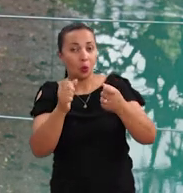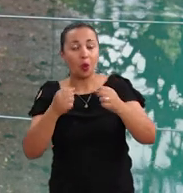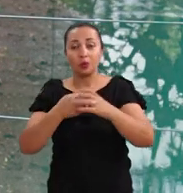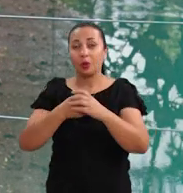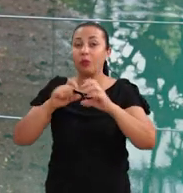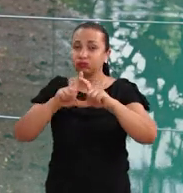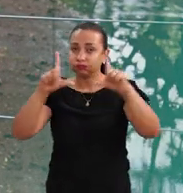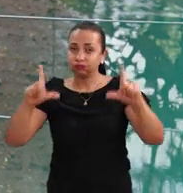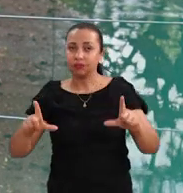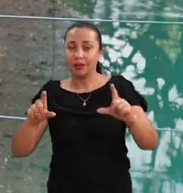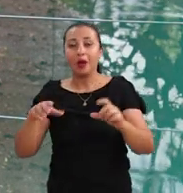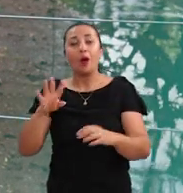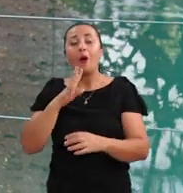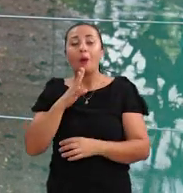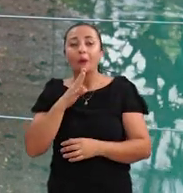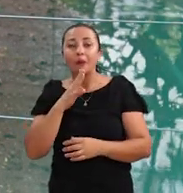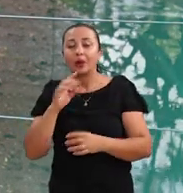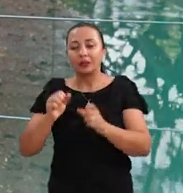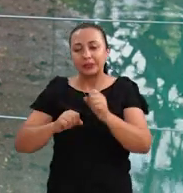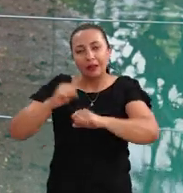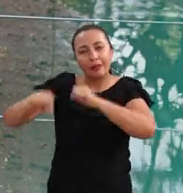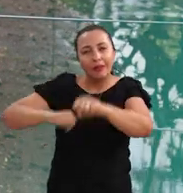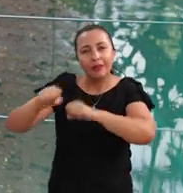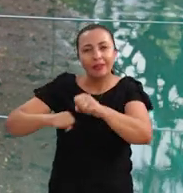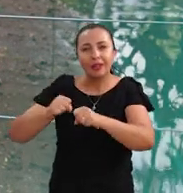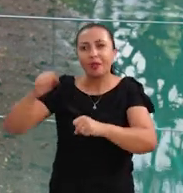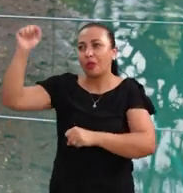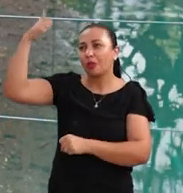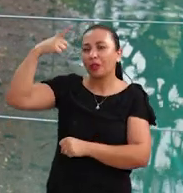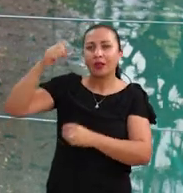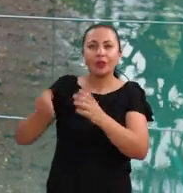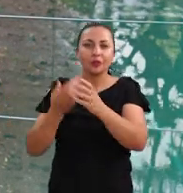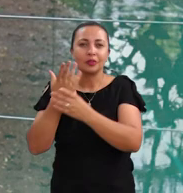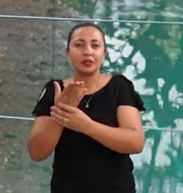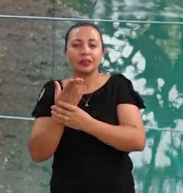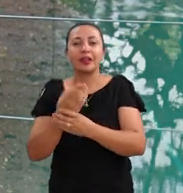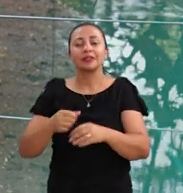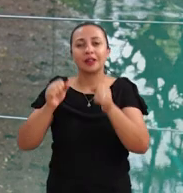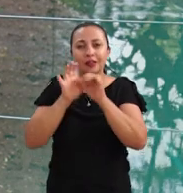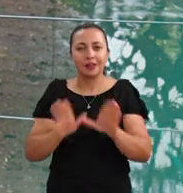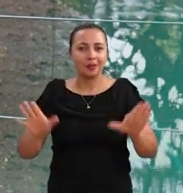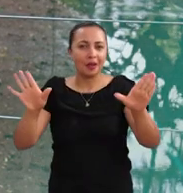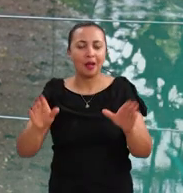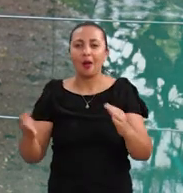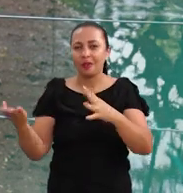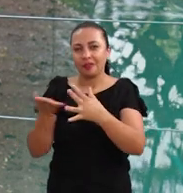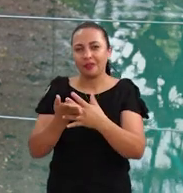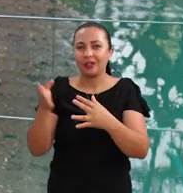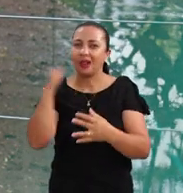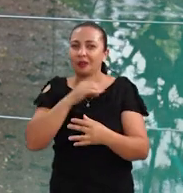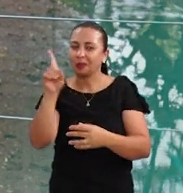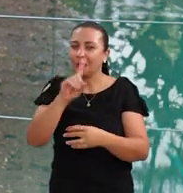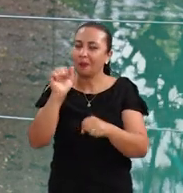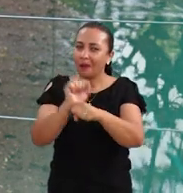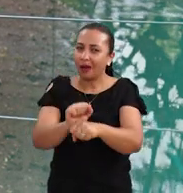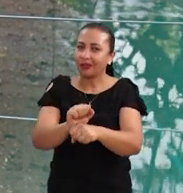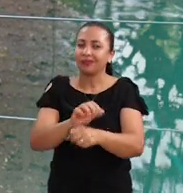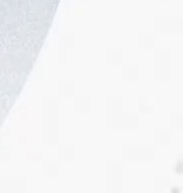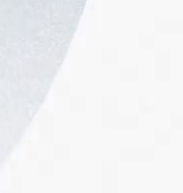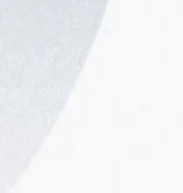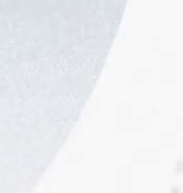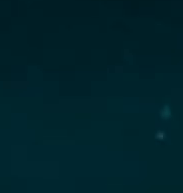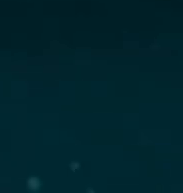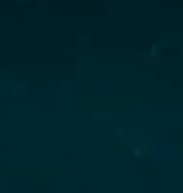No próximo bloco, a gente conhece um triciclo movido a energia solar criado no Instituto Federal do Ceará. O intervalo é rápido, não saia